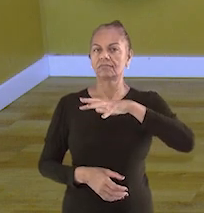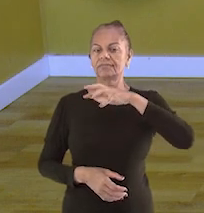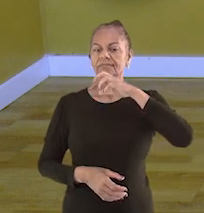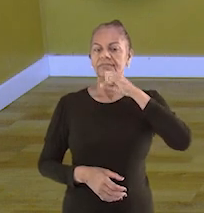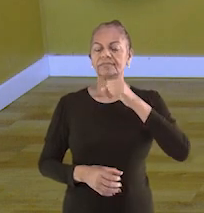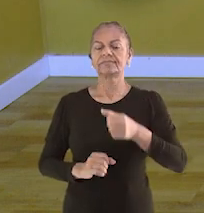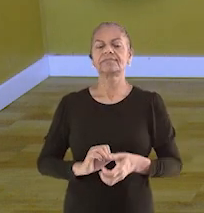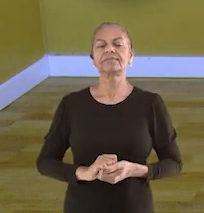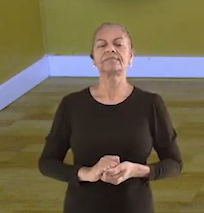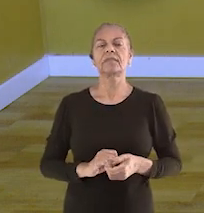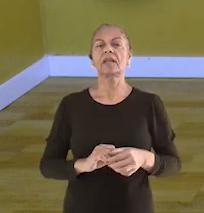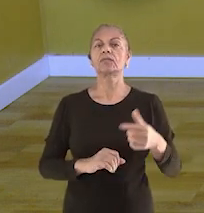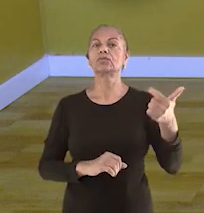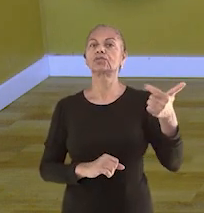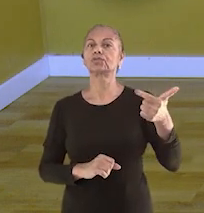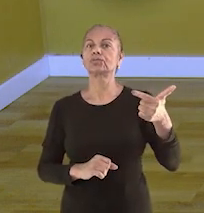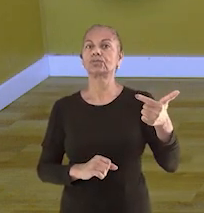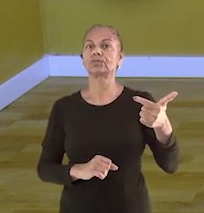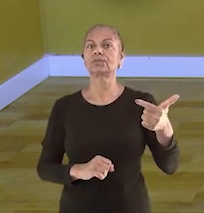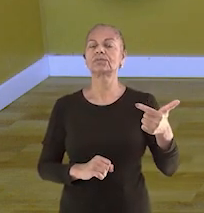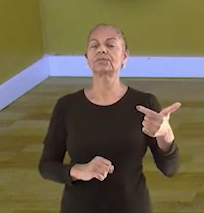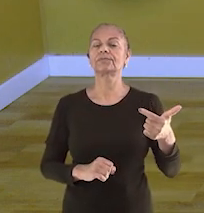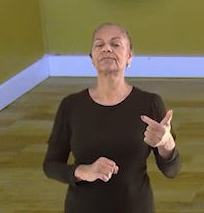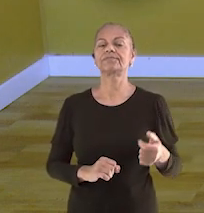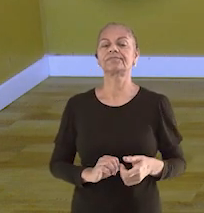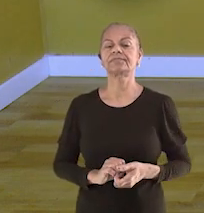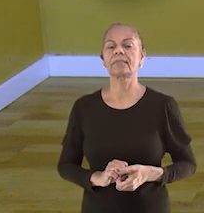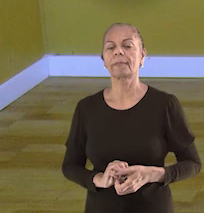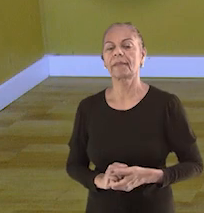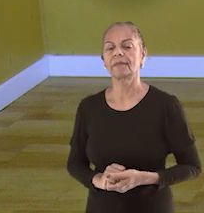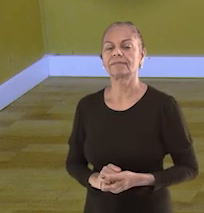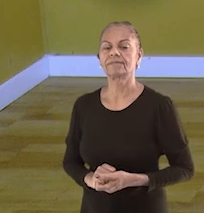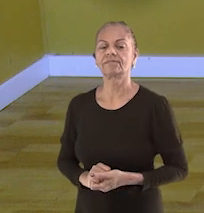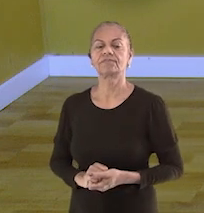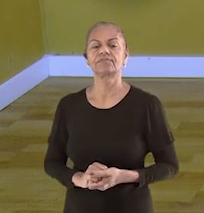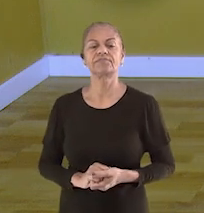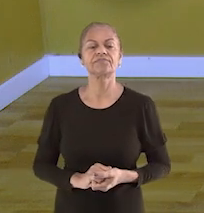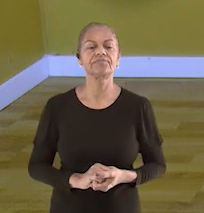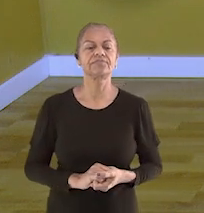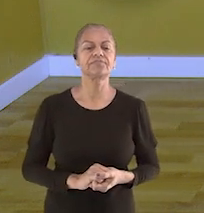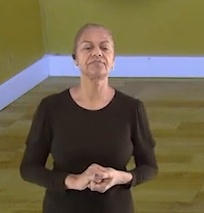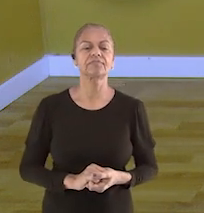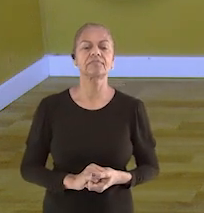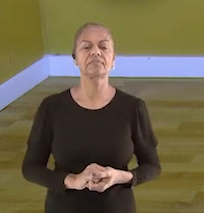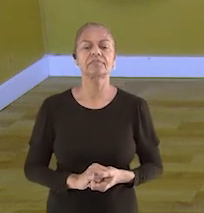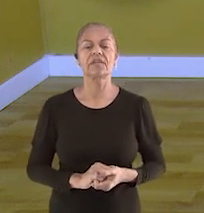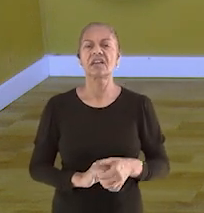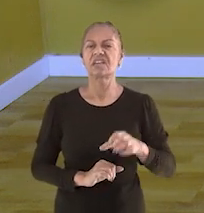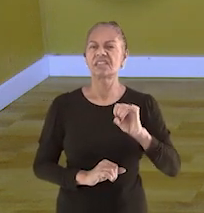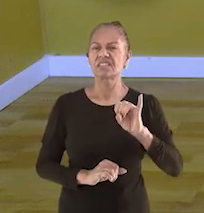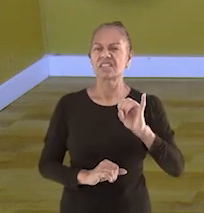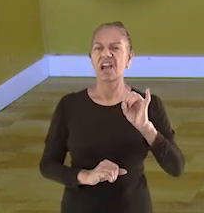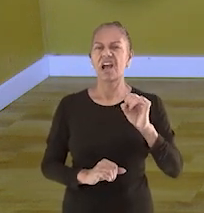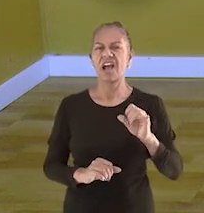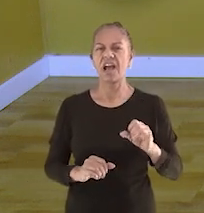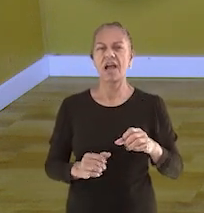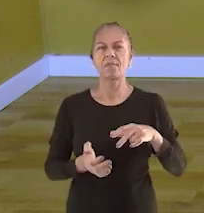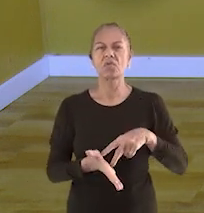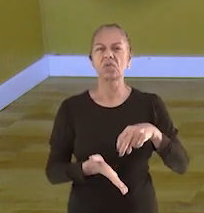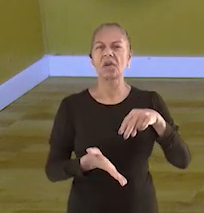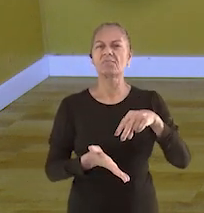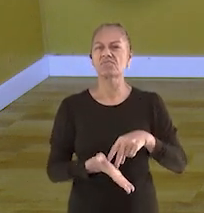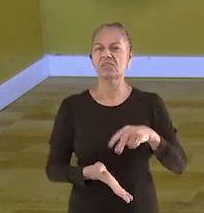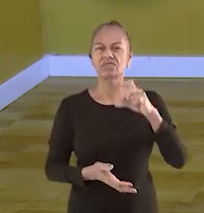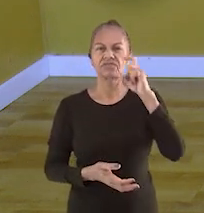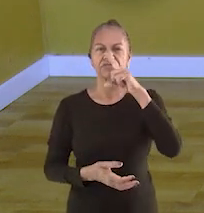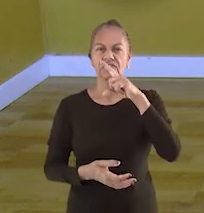lateral. Deixa eu pegar um arzinho. Quem tiver dificuldade, pode fazer dando um passo.